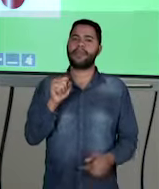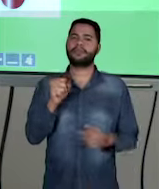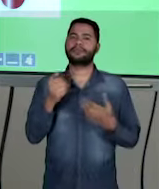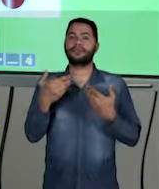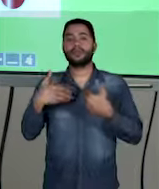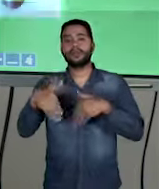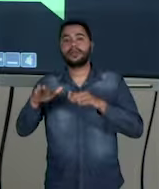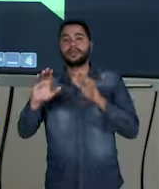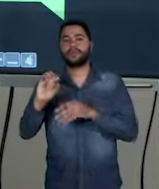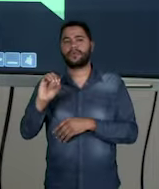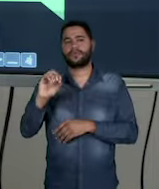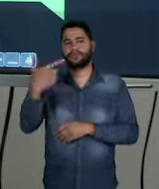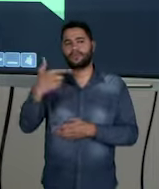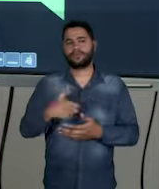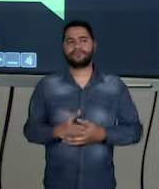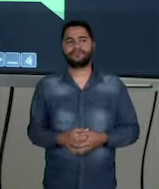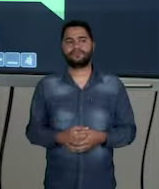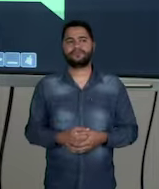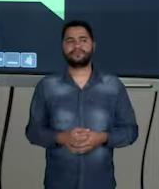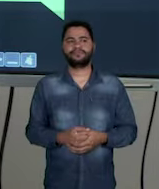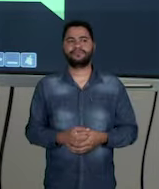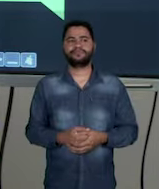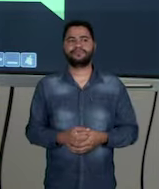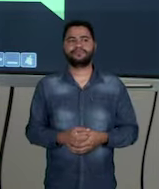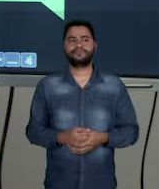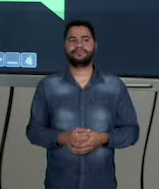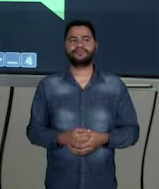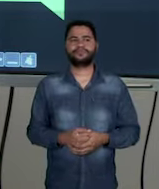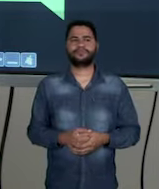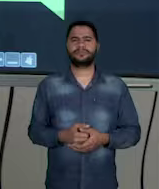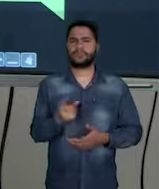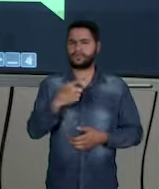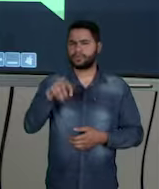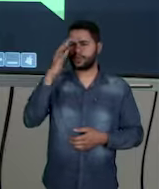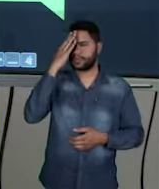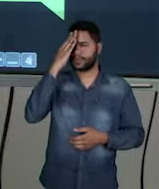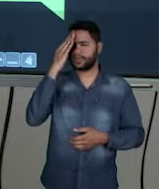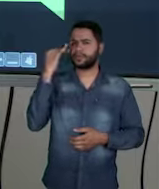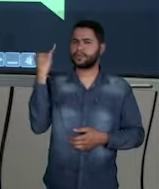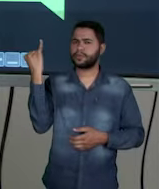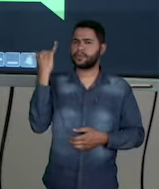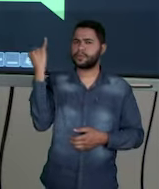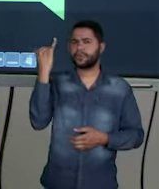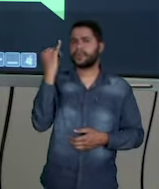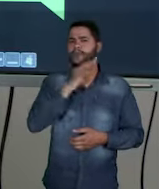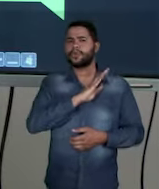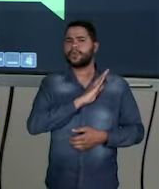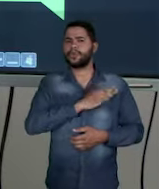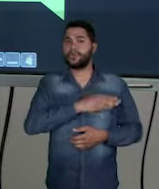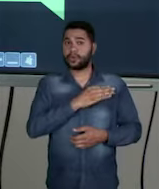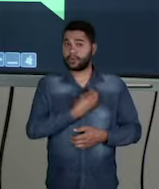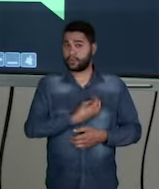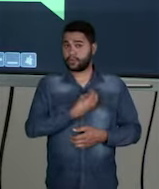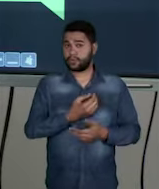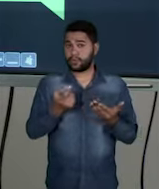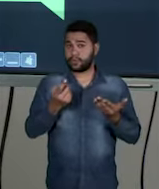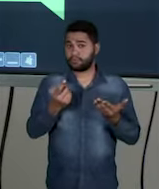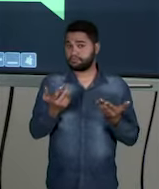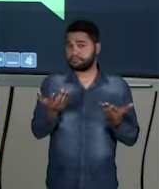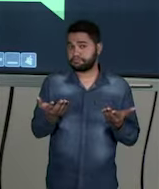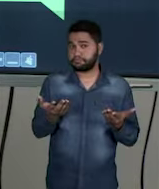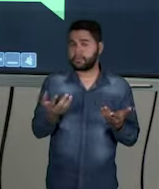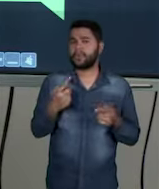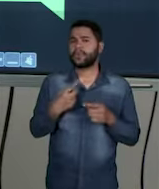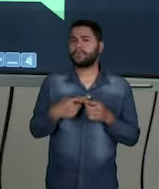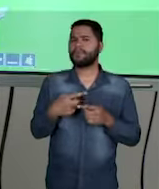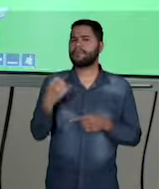gente oxigênio. Então, beleza. Vocês sabem qual que é a importância, né, que o coração tem para a nossa vida? Por que